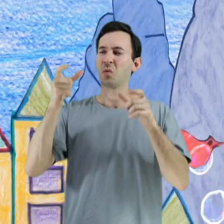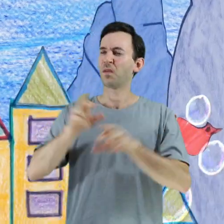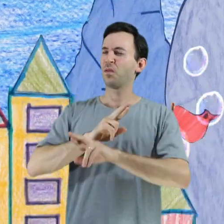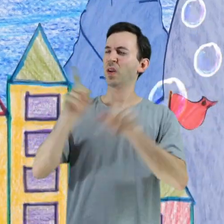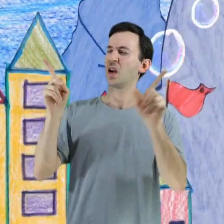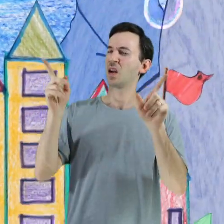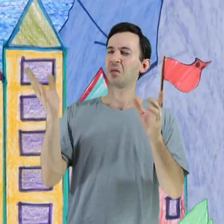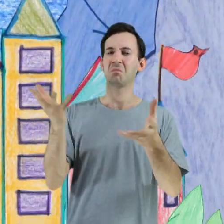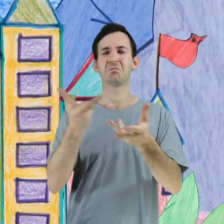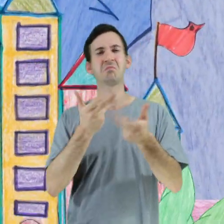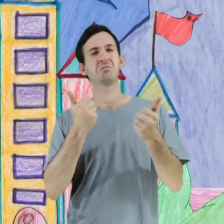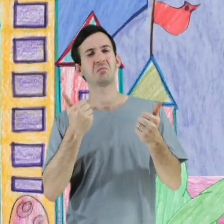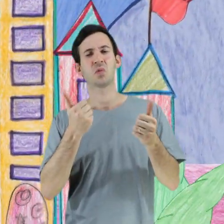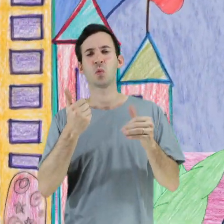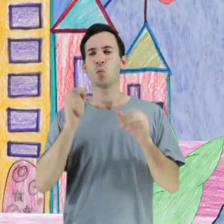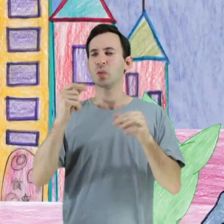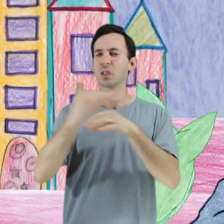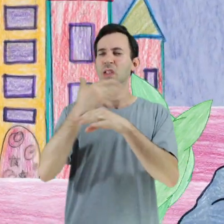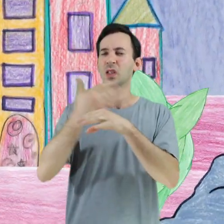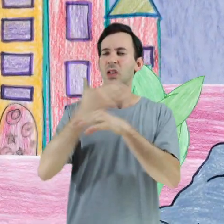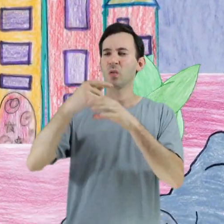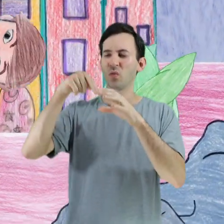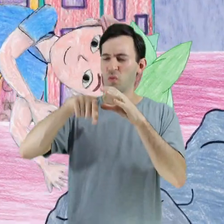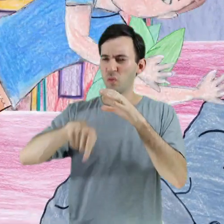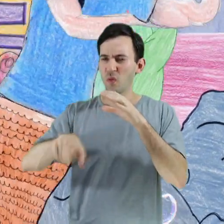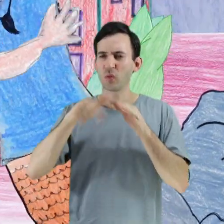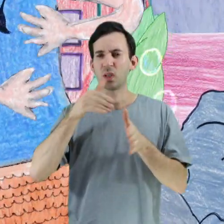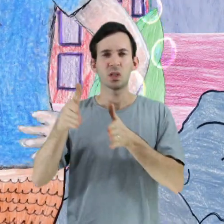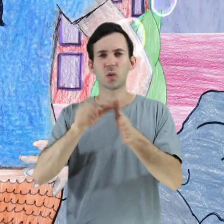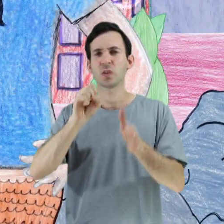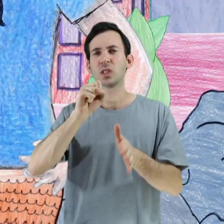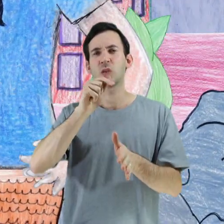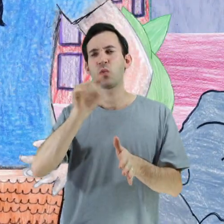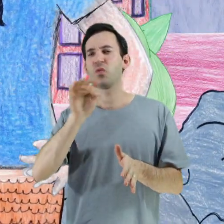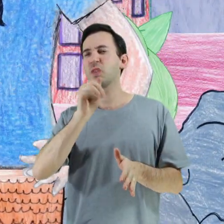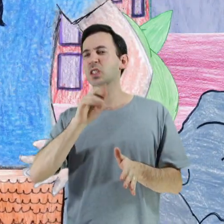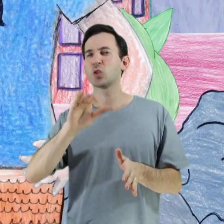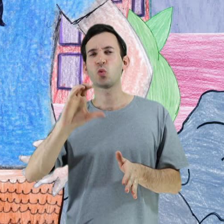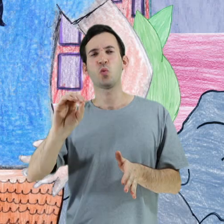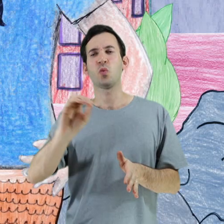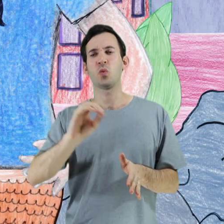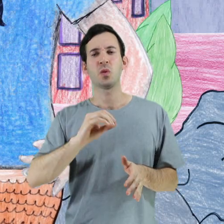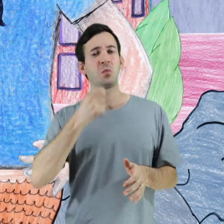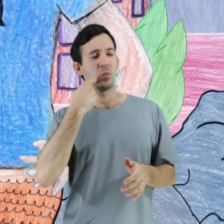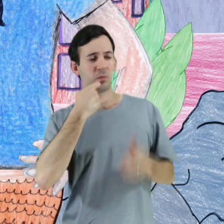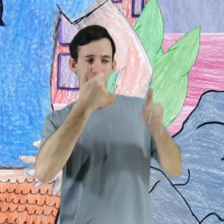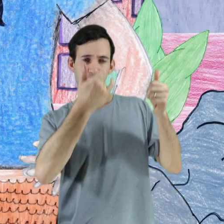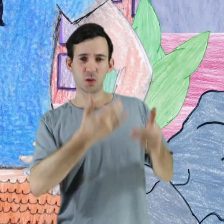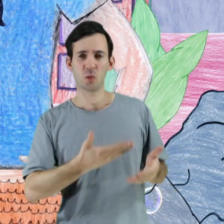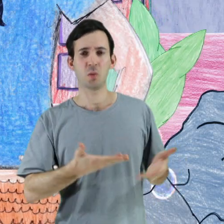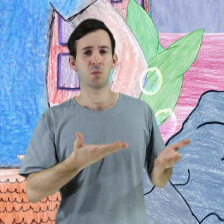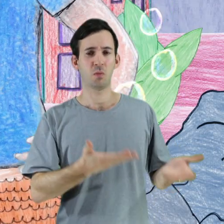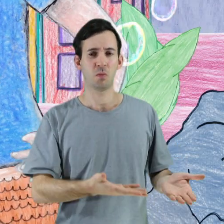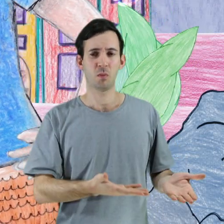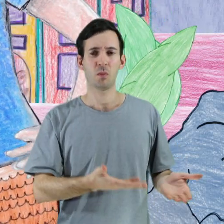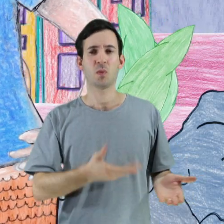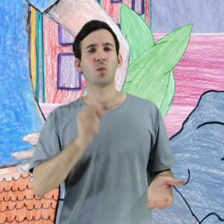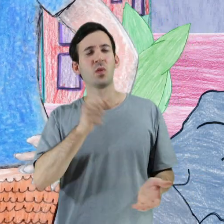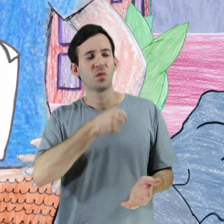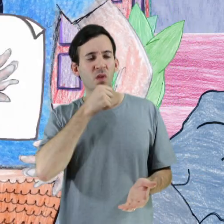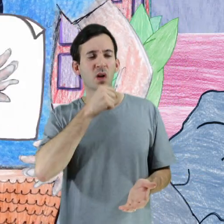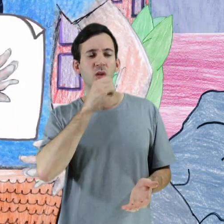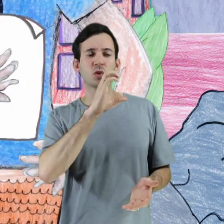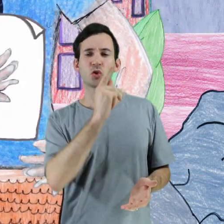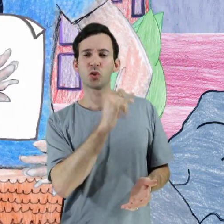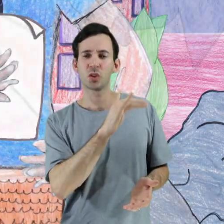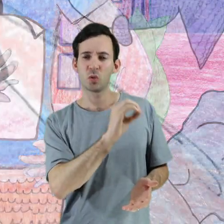lugar diferente e encantado, uma cidade no fundo do rio São Francisco. O peixe explicou. O velho Chico